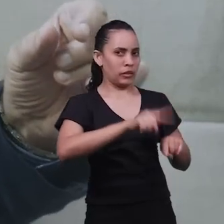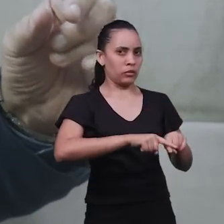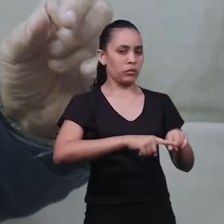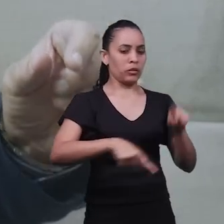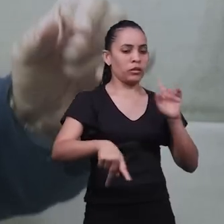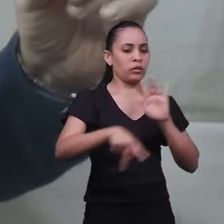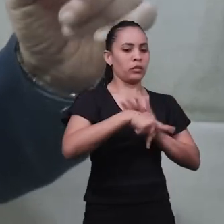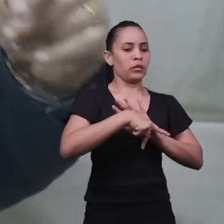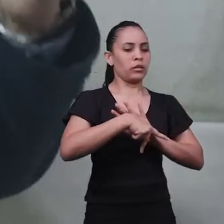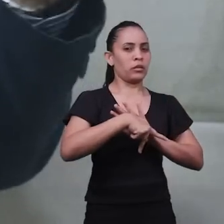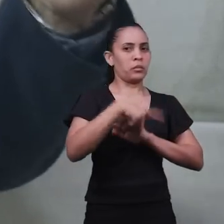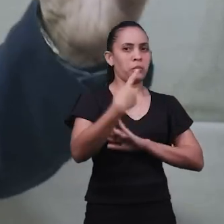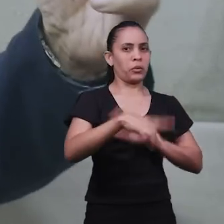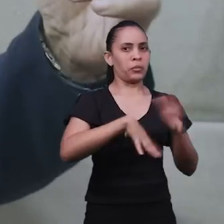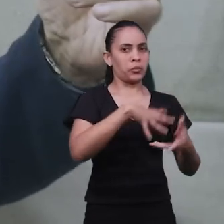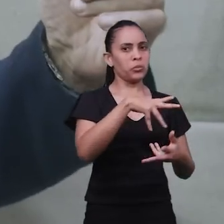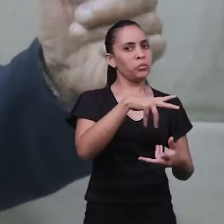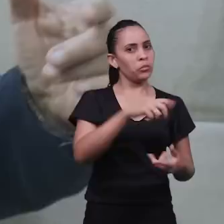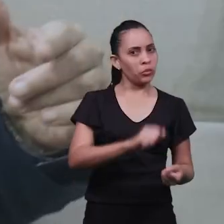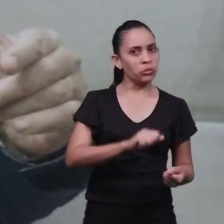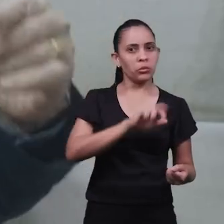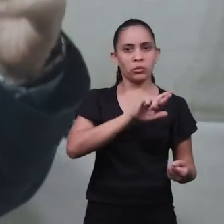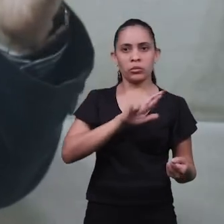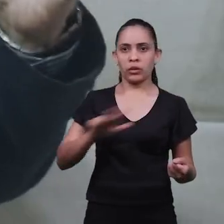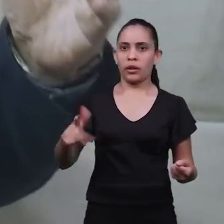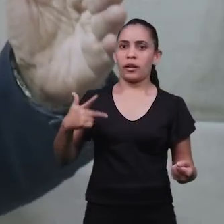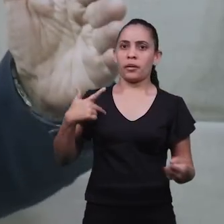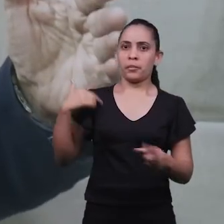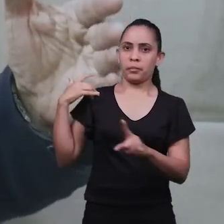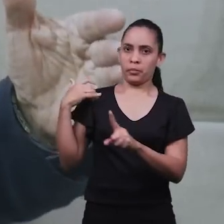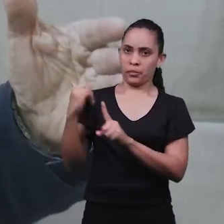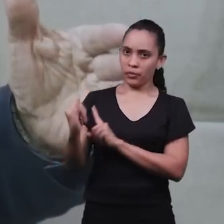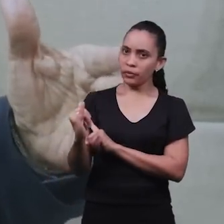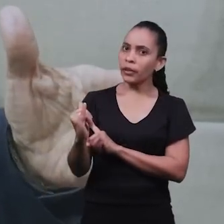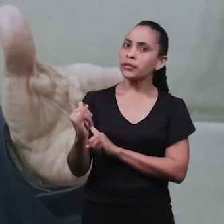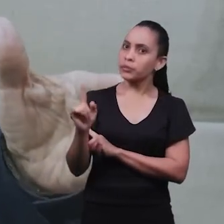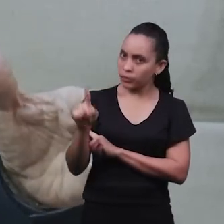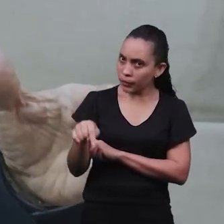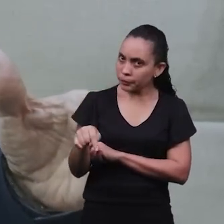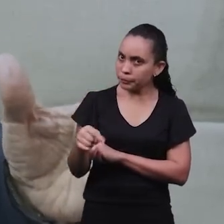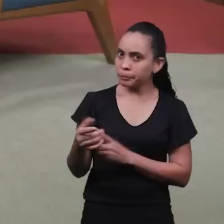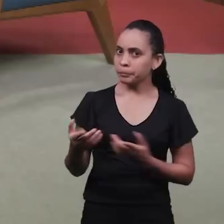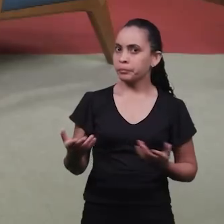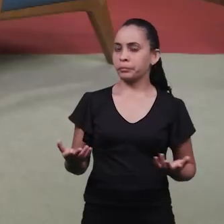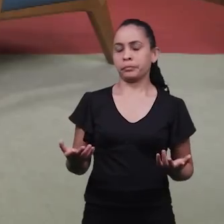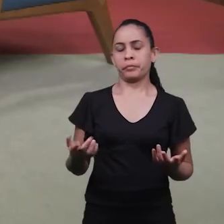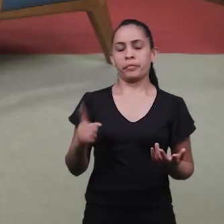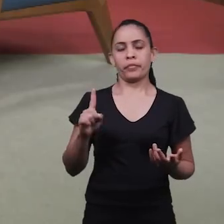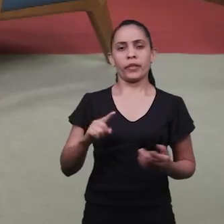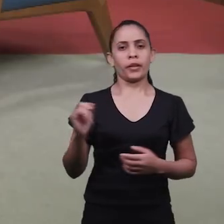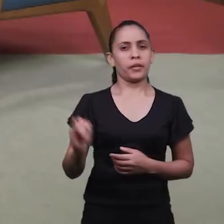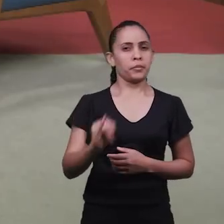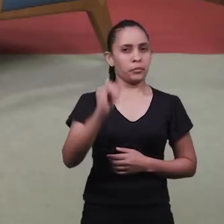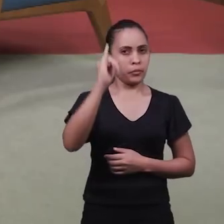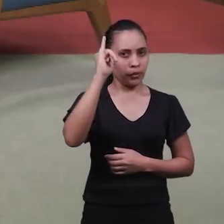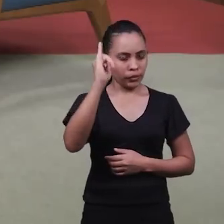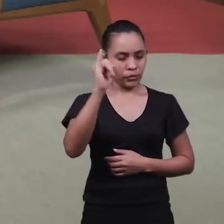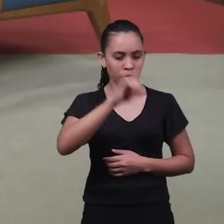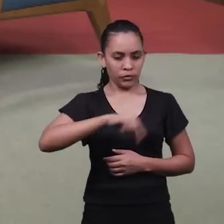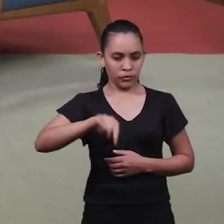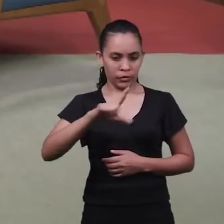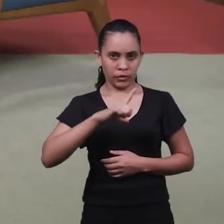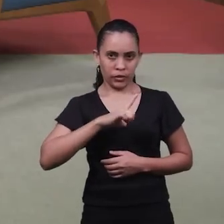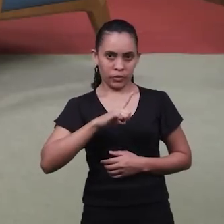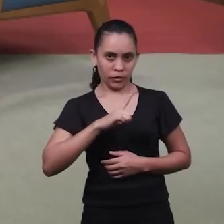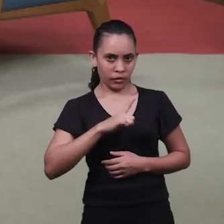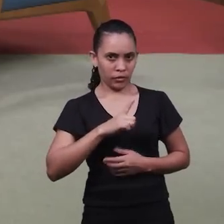né, aquilo que é espiritual, aquilo que é profético. Não é isso? É isso mesmo. É importante essa abordagem que